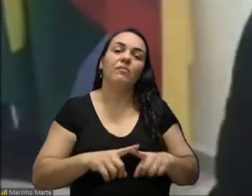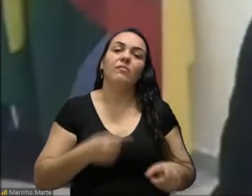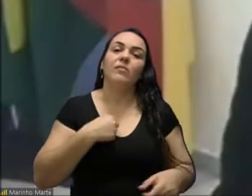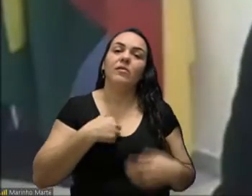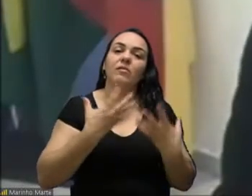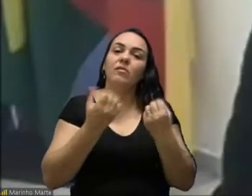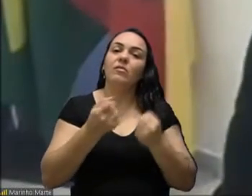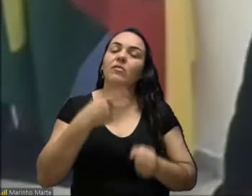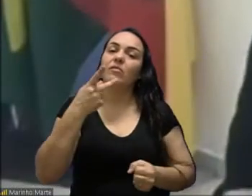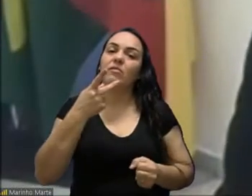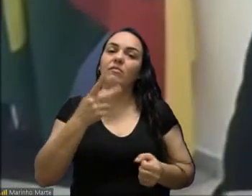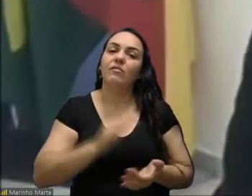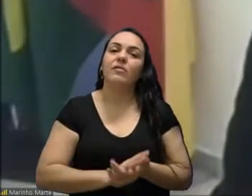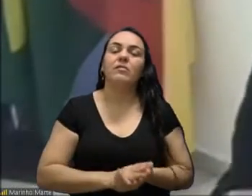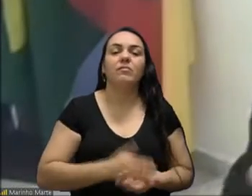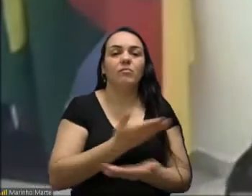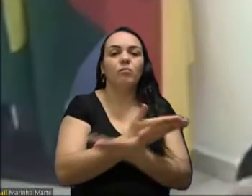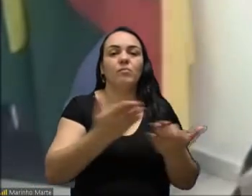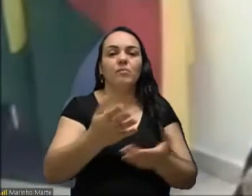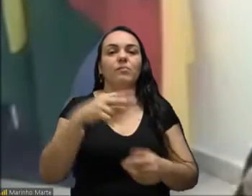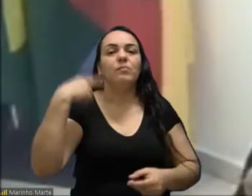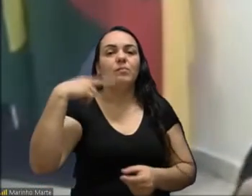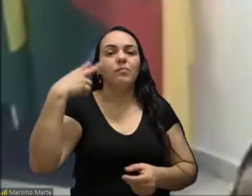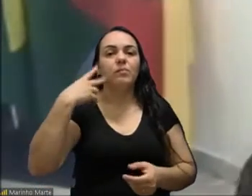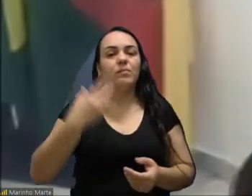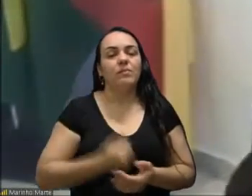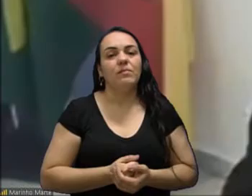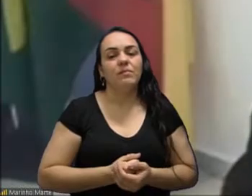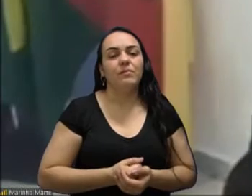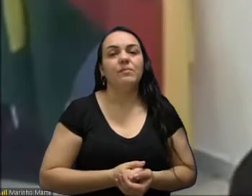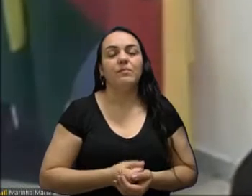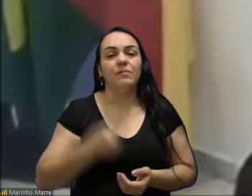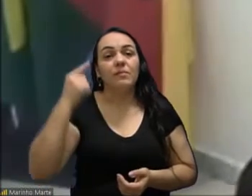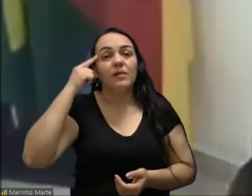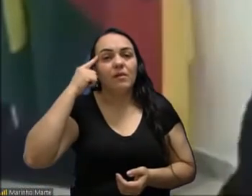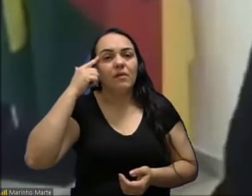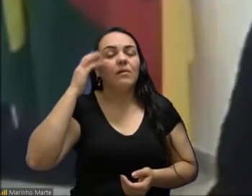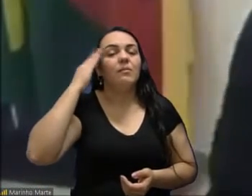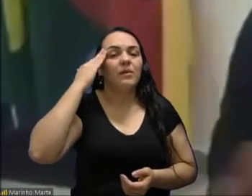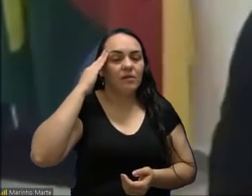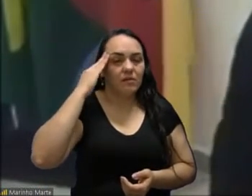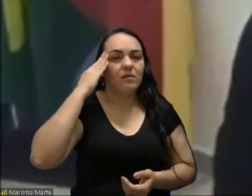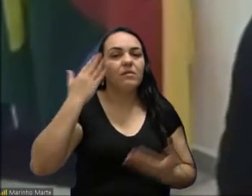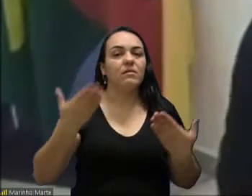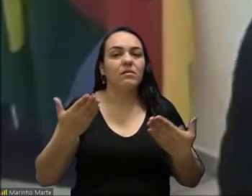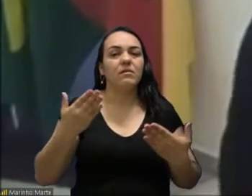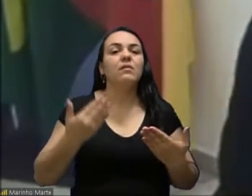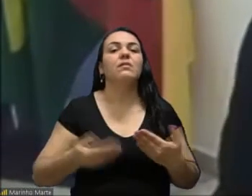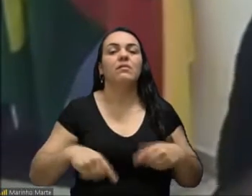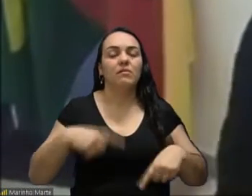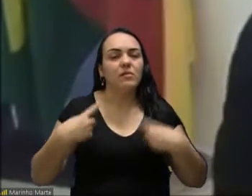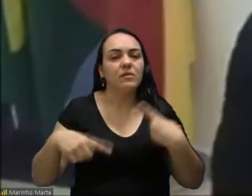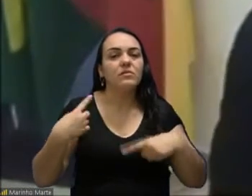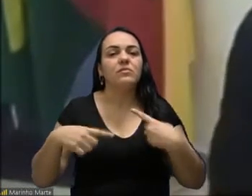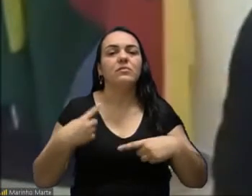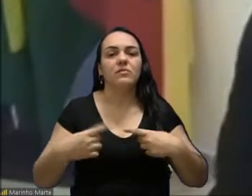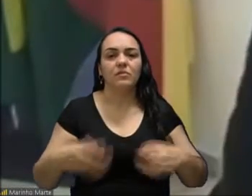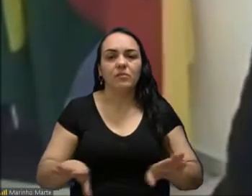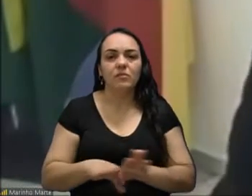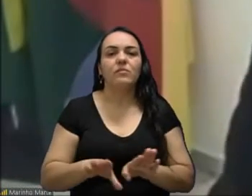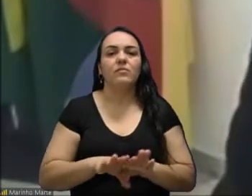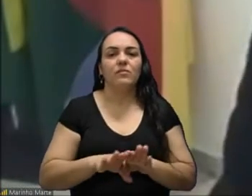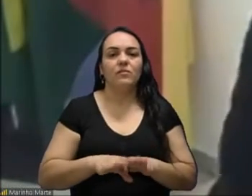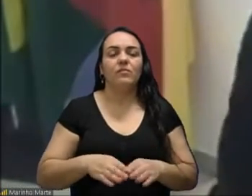solicitar aos meus nobres pares a devida vênia no sentido de se manter essa discussão que os vereadores